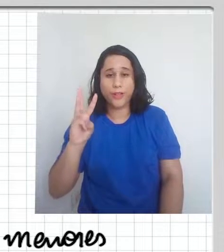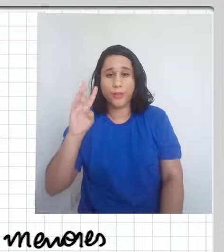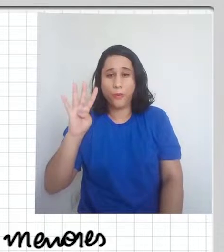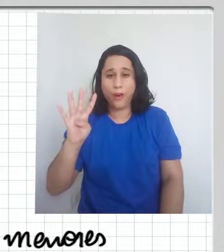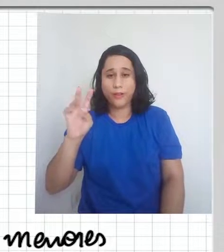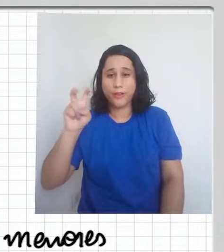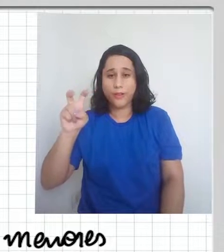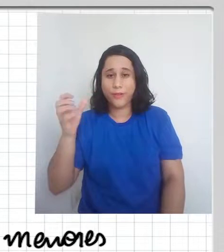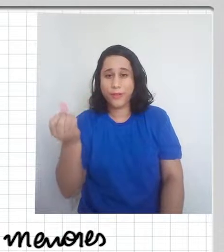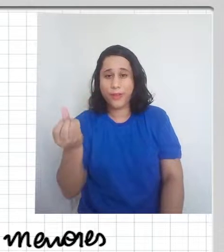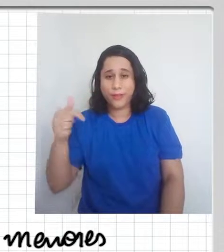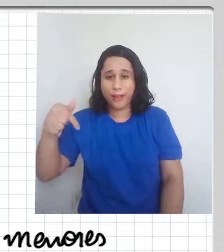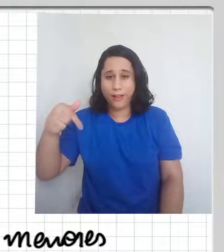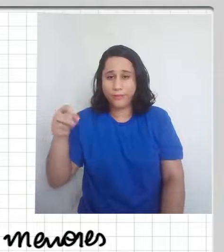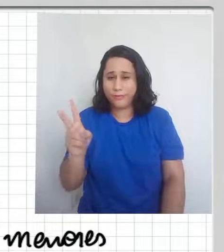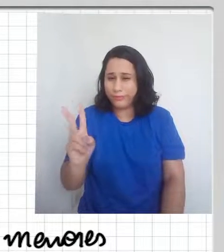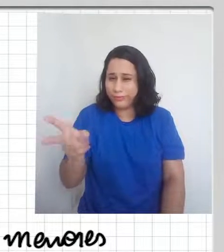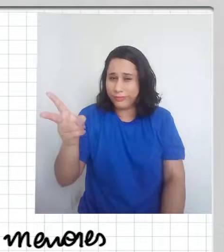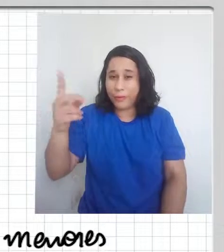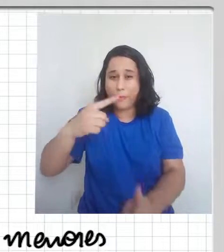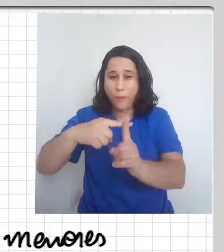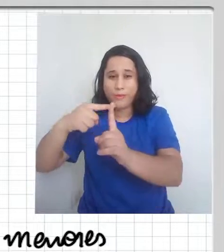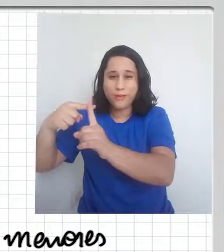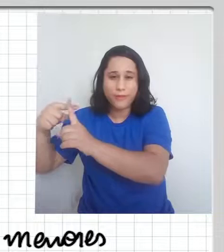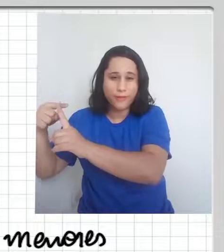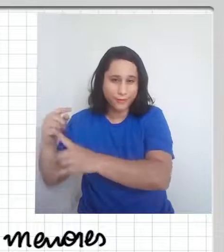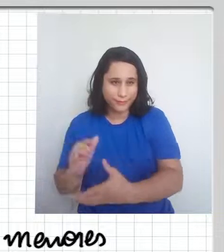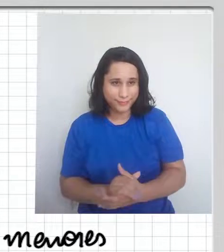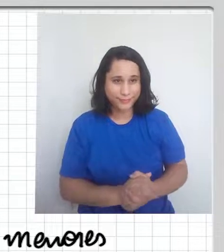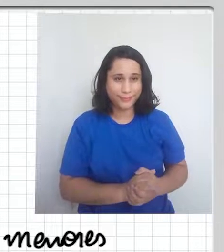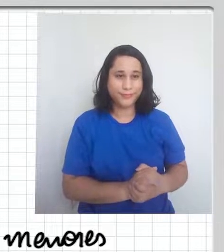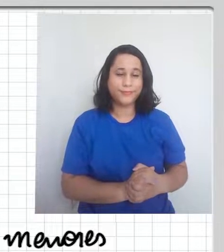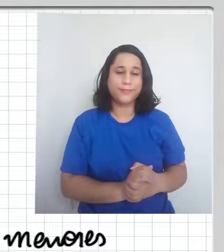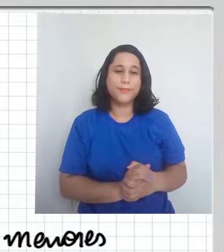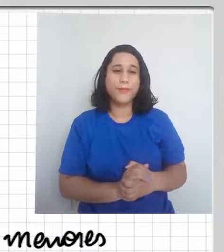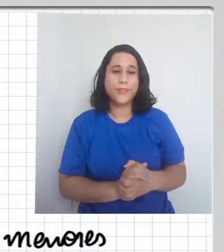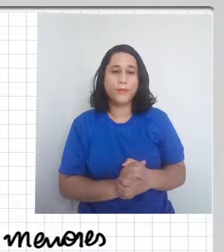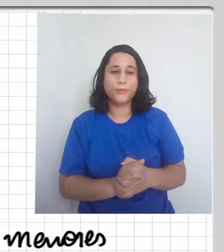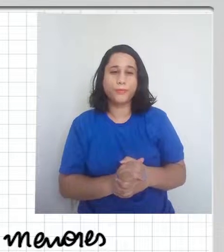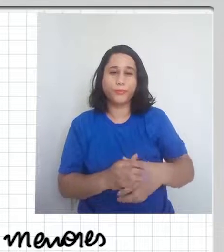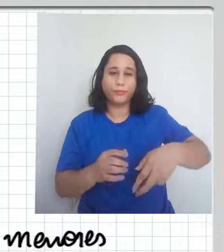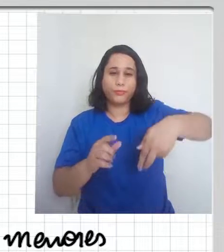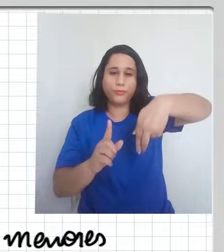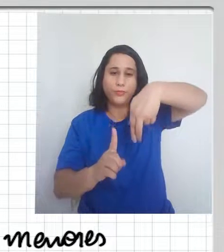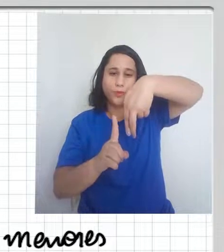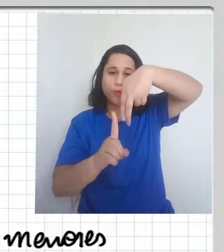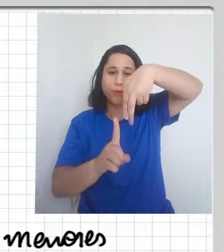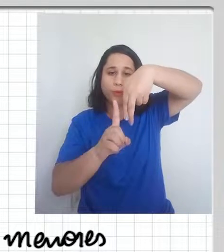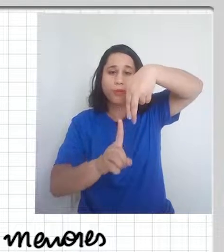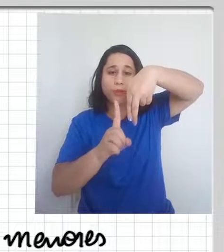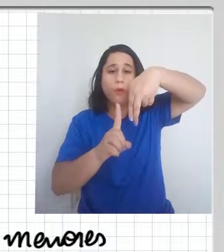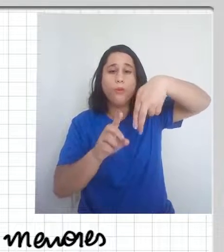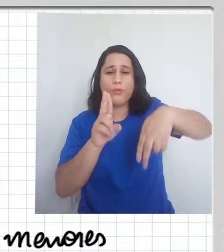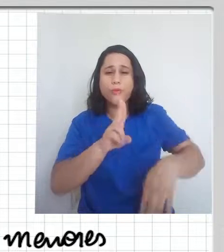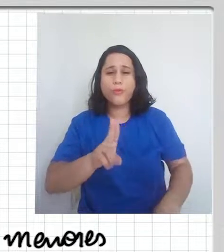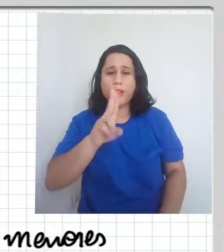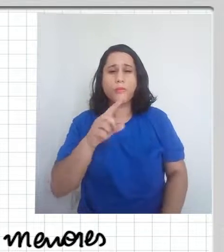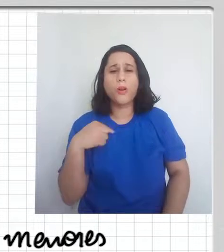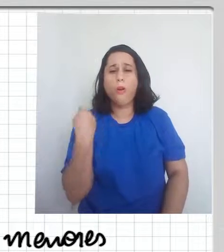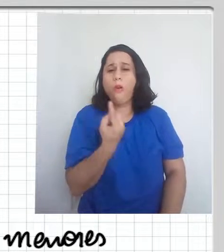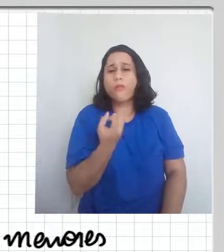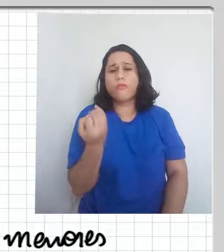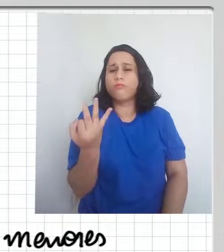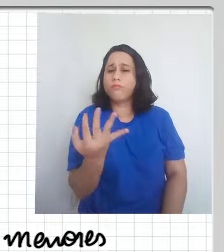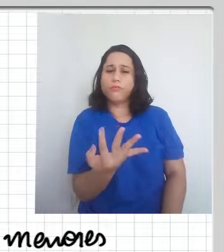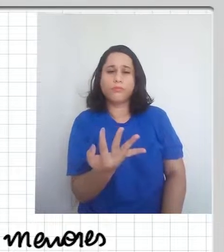6, 7, vai até um infinito positivo. Os conjuntos de números naturais são muito utilizados para a gente contar, por exemplo,